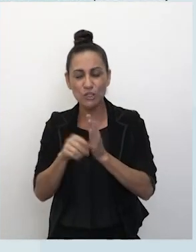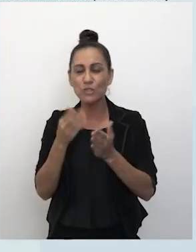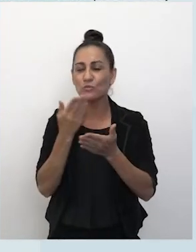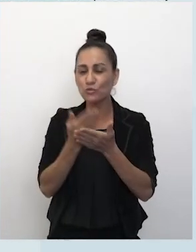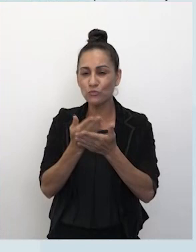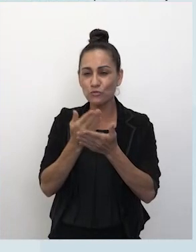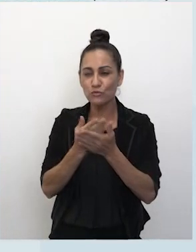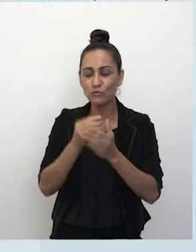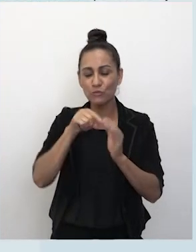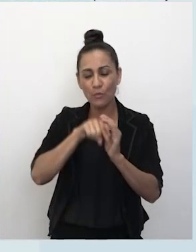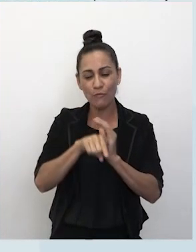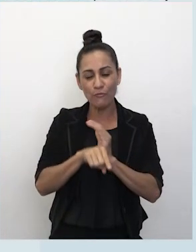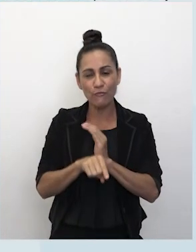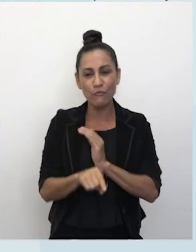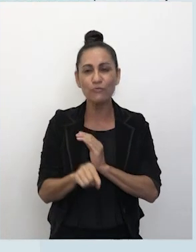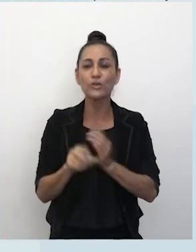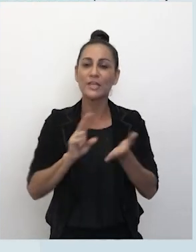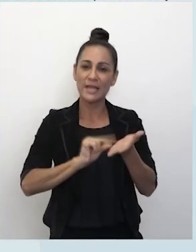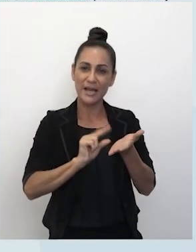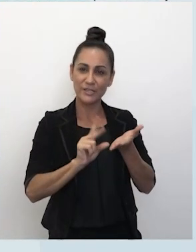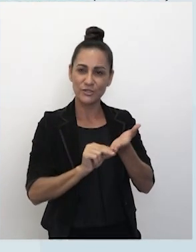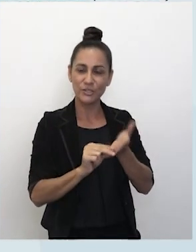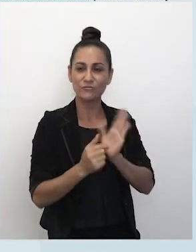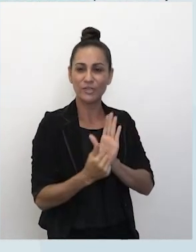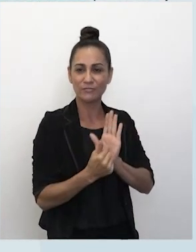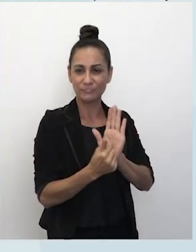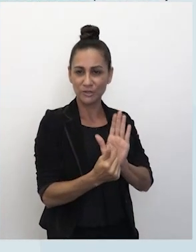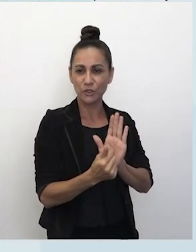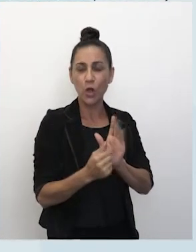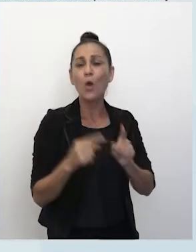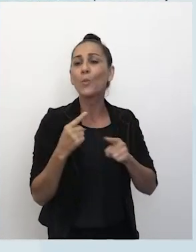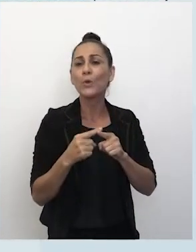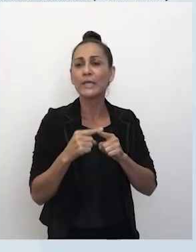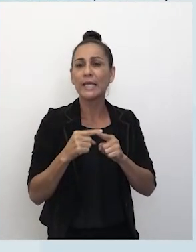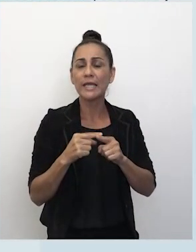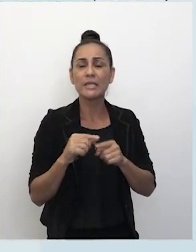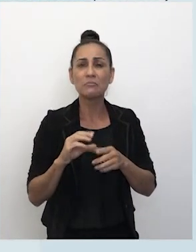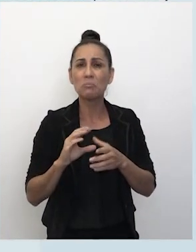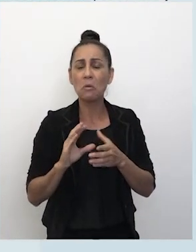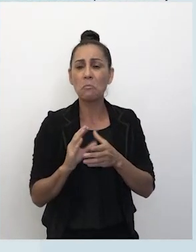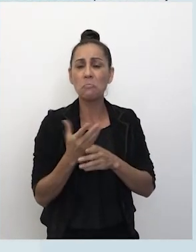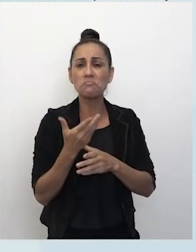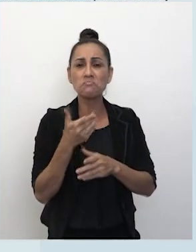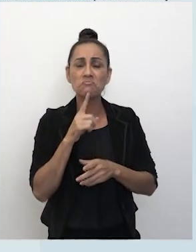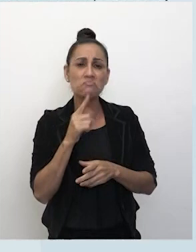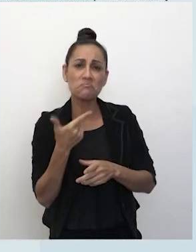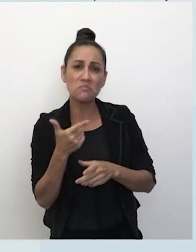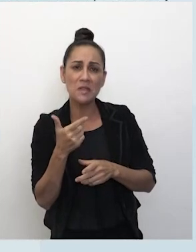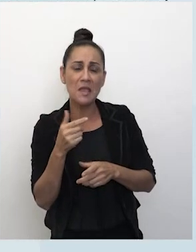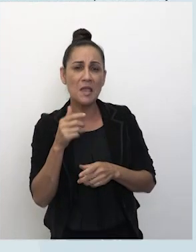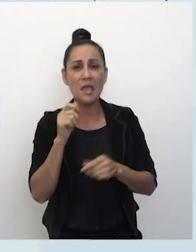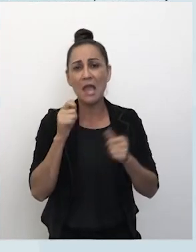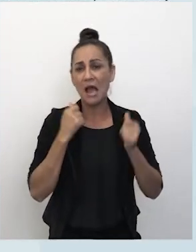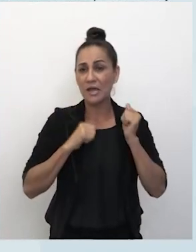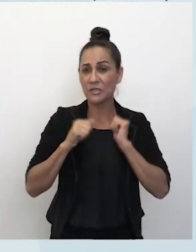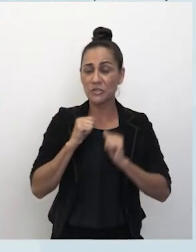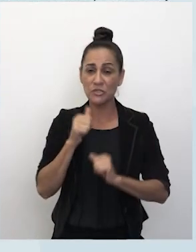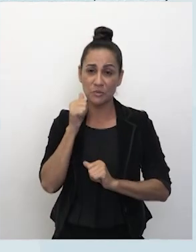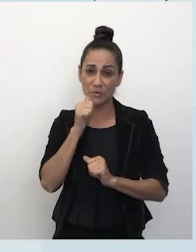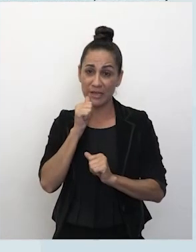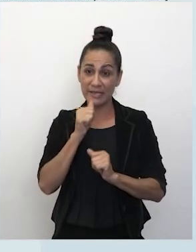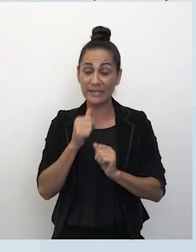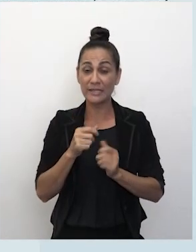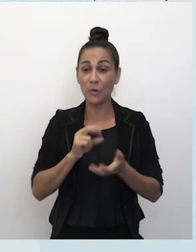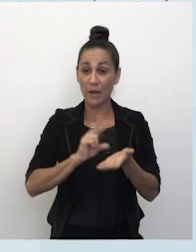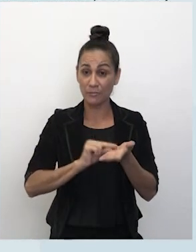que ela publicou, a essa pergunta. Por que não houve grandes artistas mulheres? Então, ela publicou esse artigo que